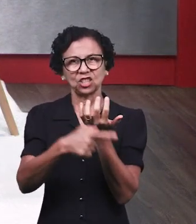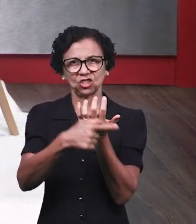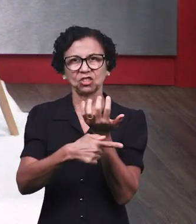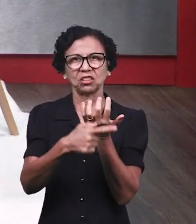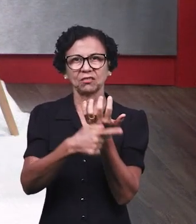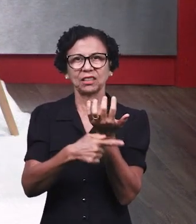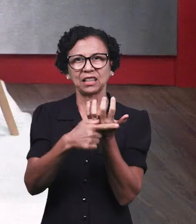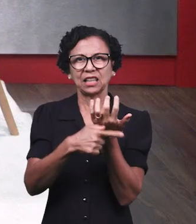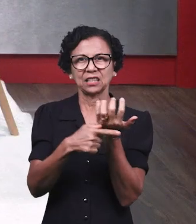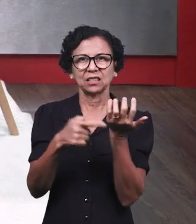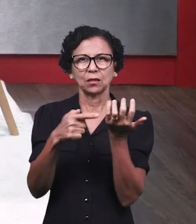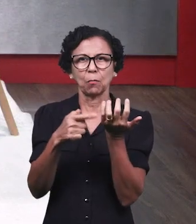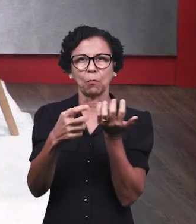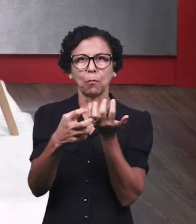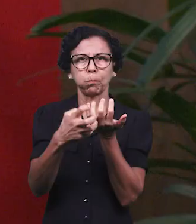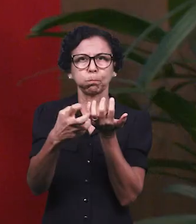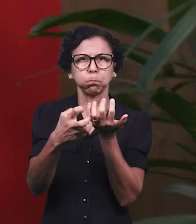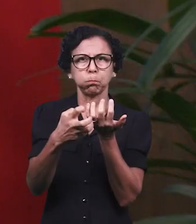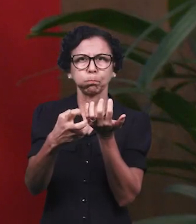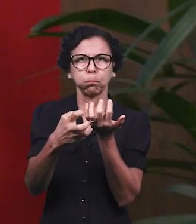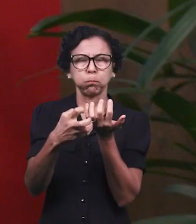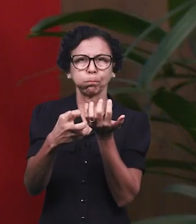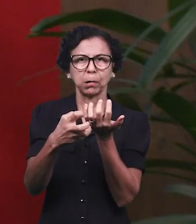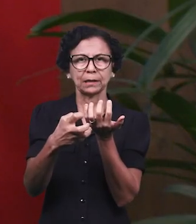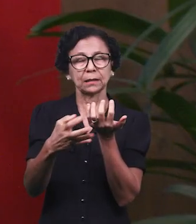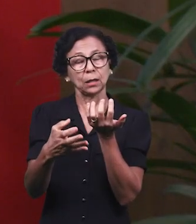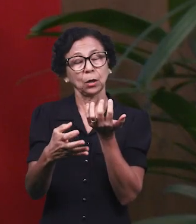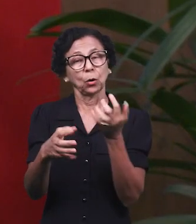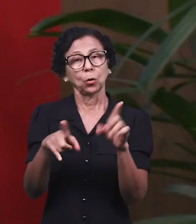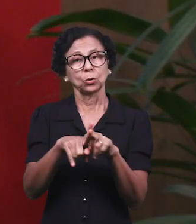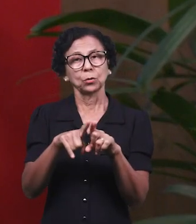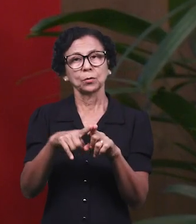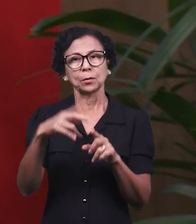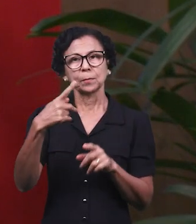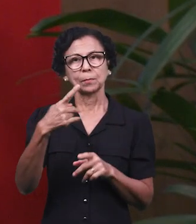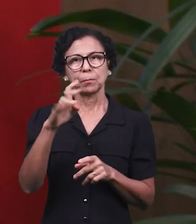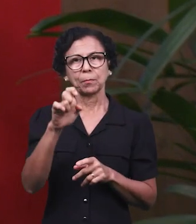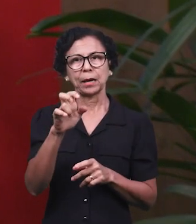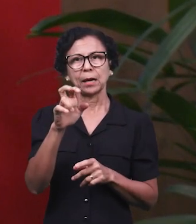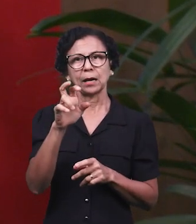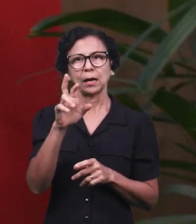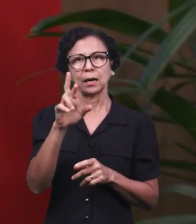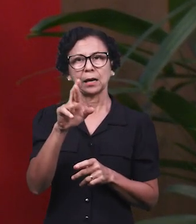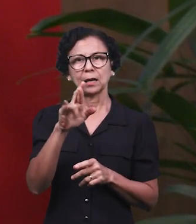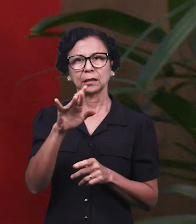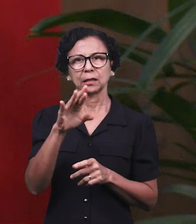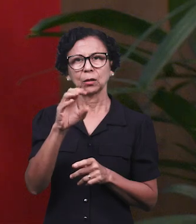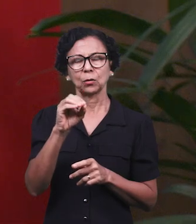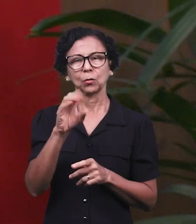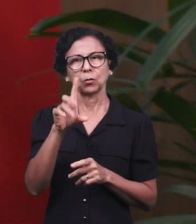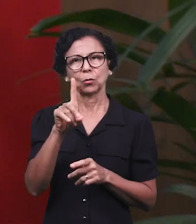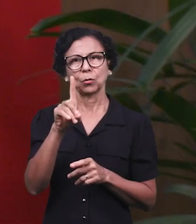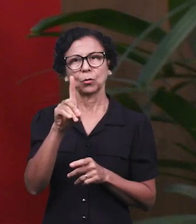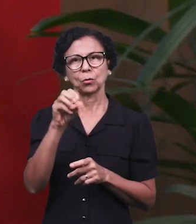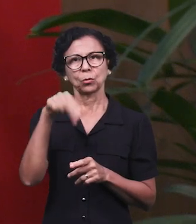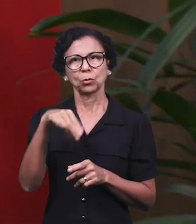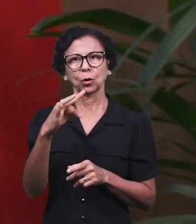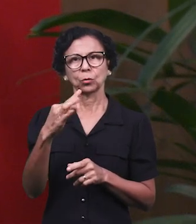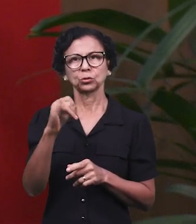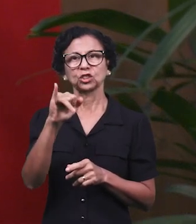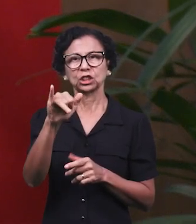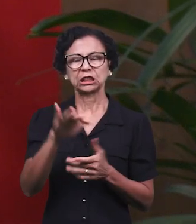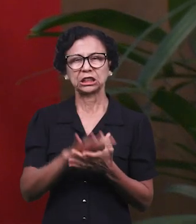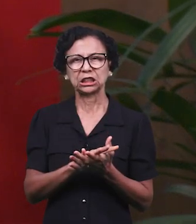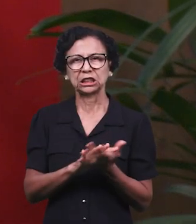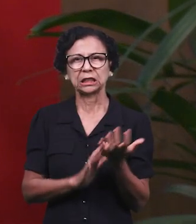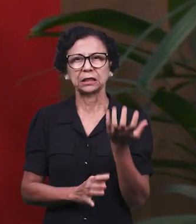Que é a gengivite, que a gente sempre conversa aqui. Ou até uma periodontite. Nesses casos, por exemplo, de periodontite, a gente já não pode fazer. Não